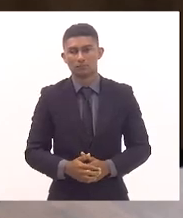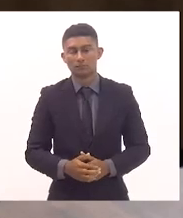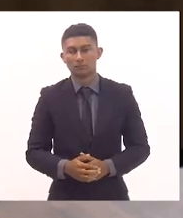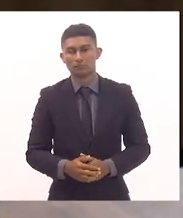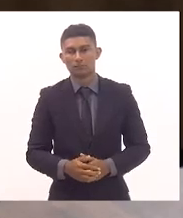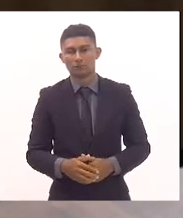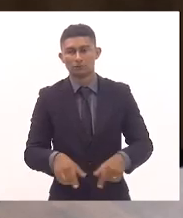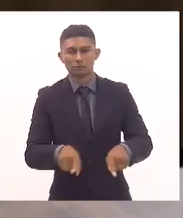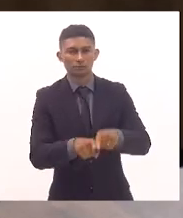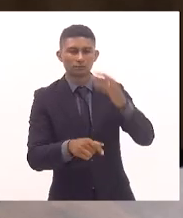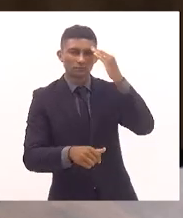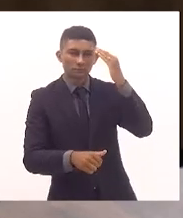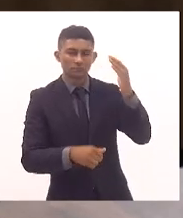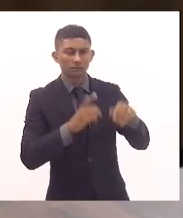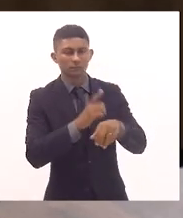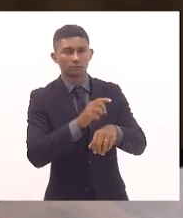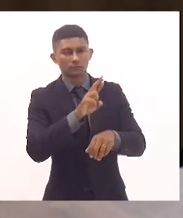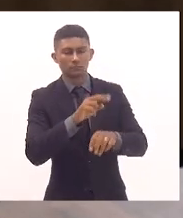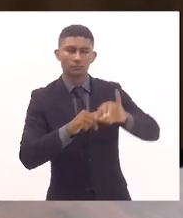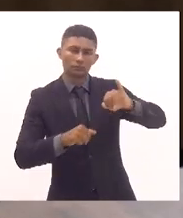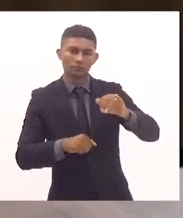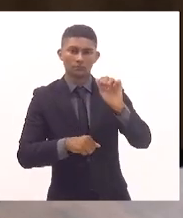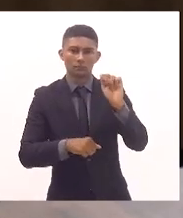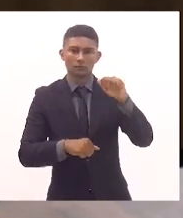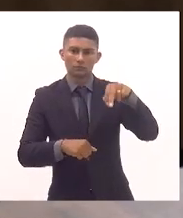Agradeço ao doutor Jansen nesse momento.